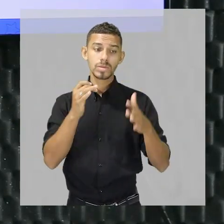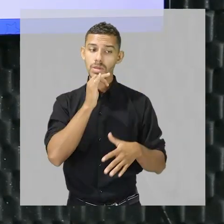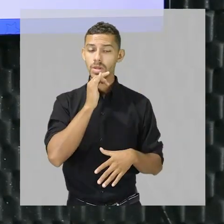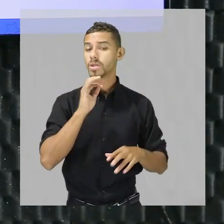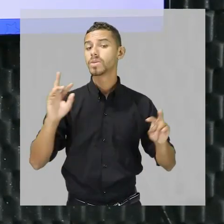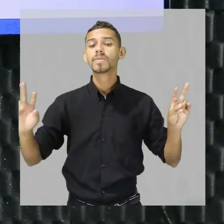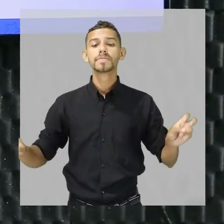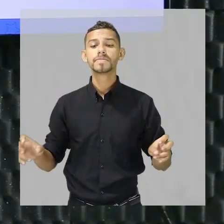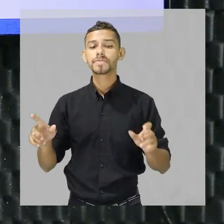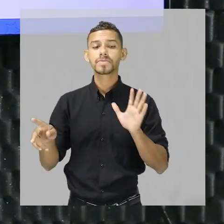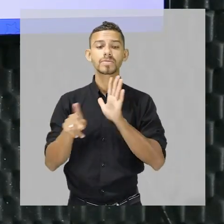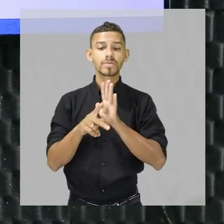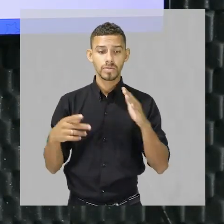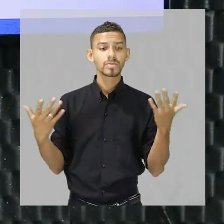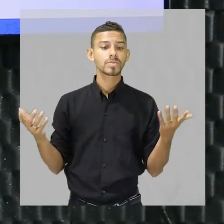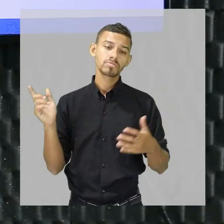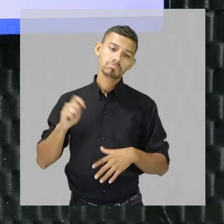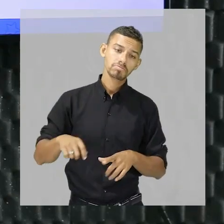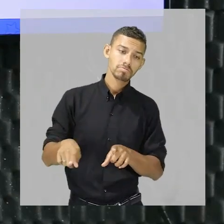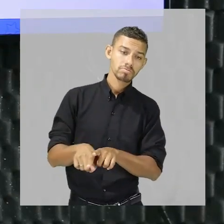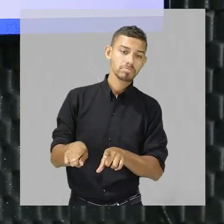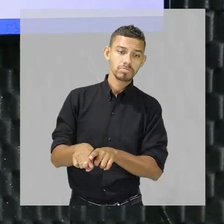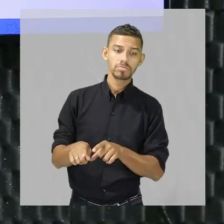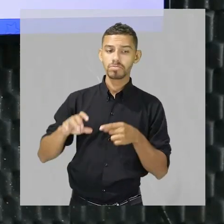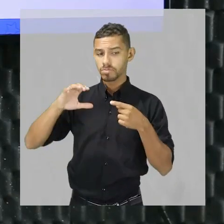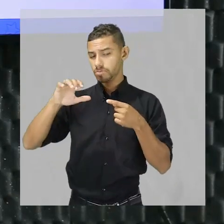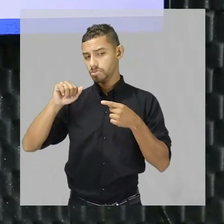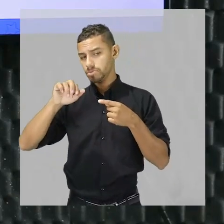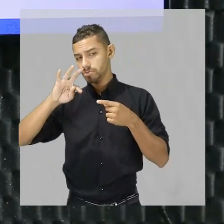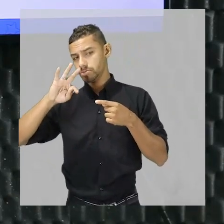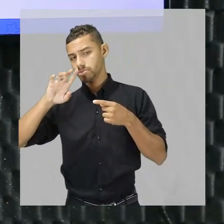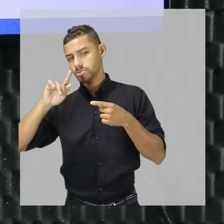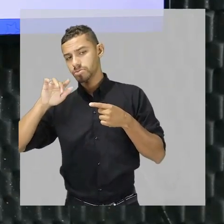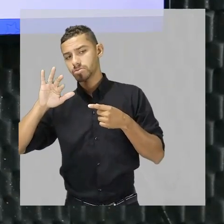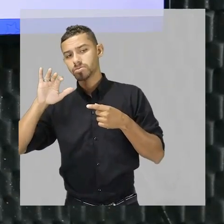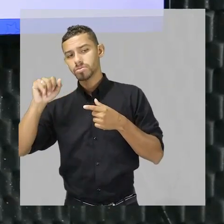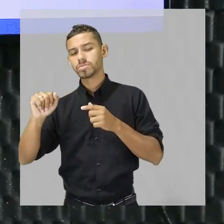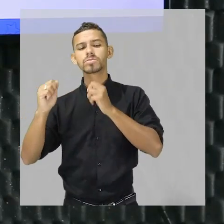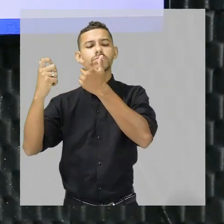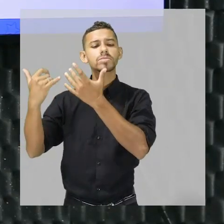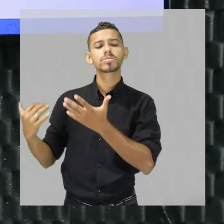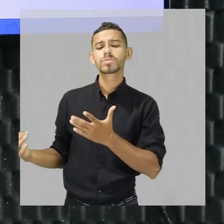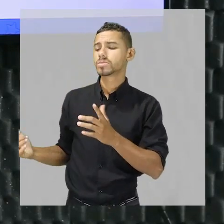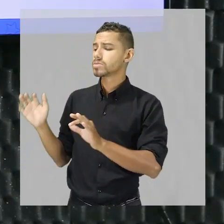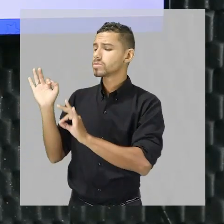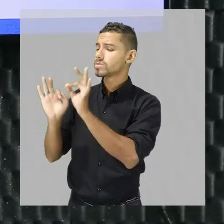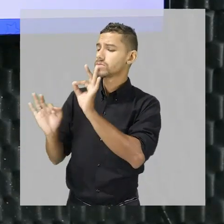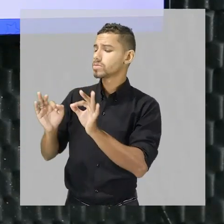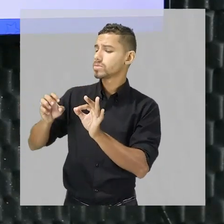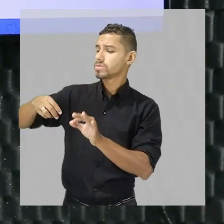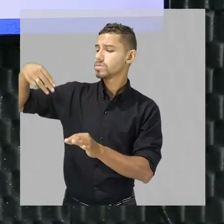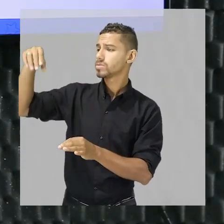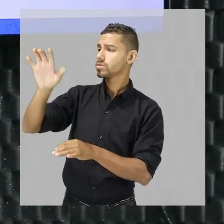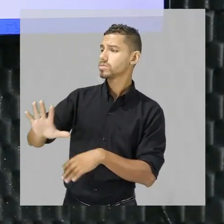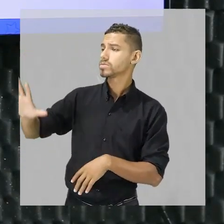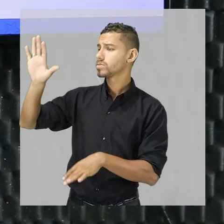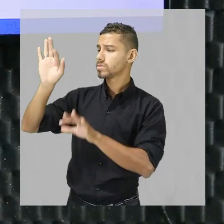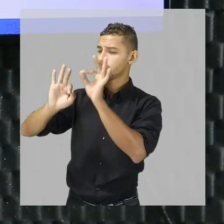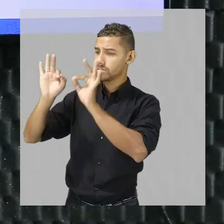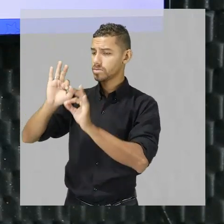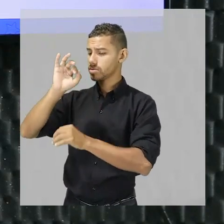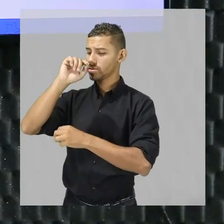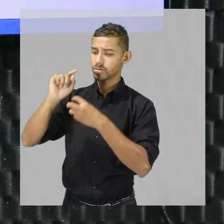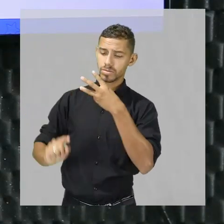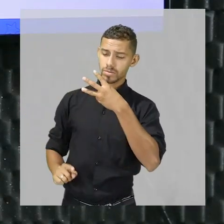ao quê? É o tipo de projeção cartográfica? Não. Projeções cartográficas são relativas aí, galera, à formação de mapas, tá certo? Vão existir aí 3